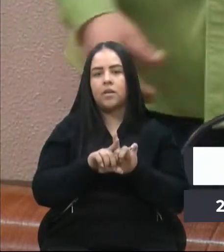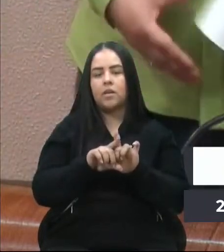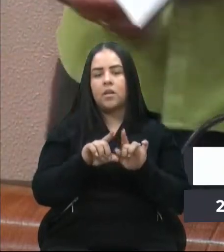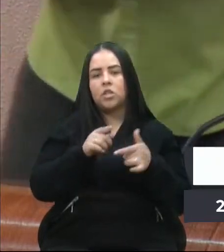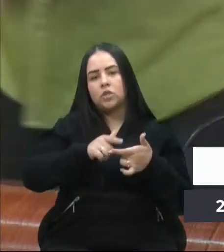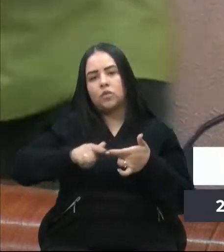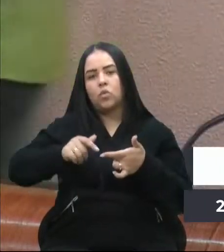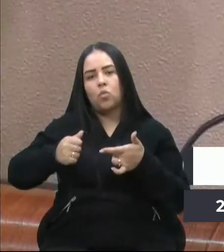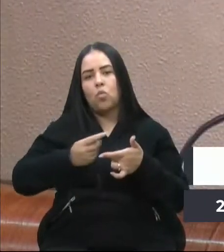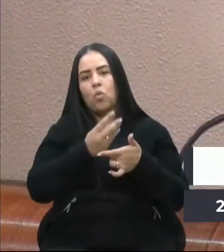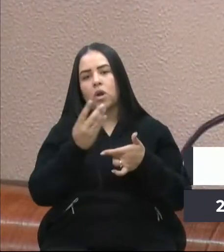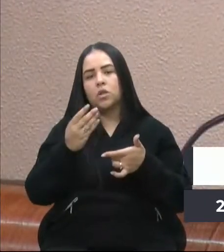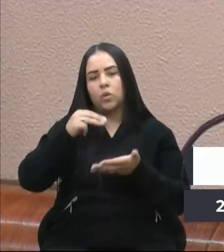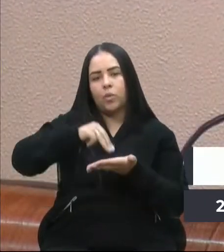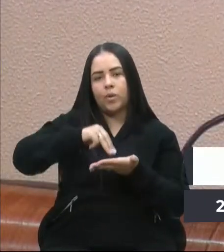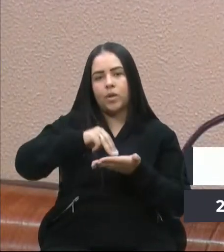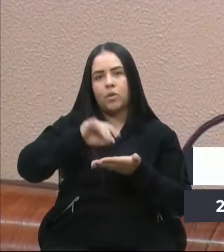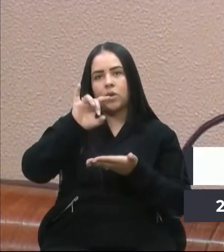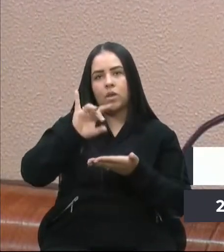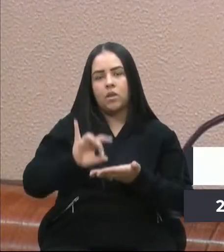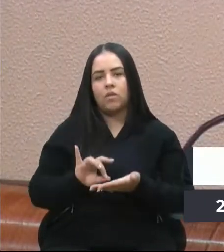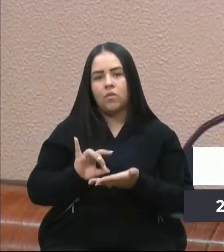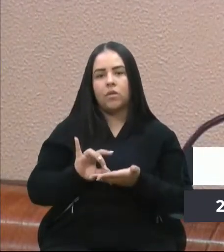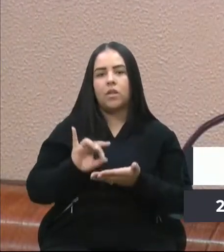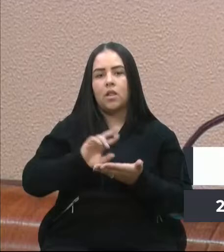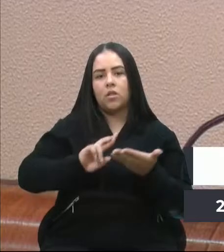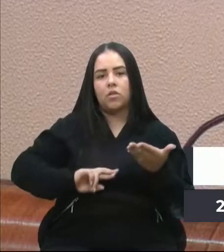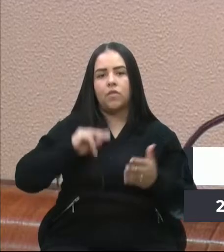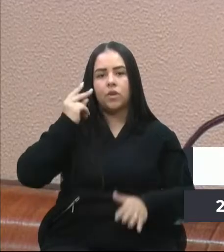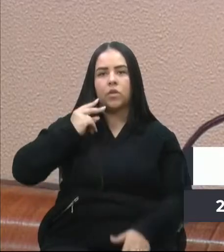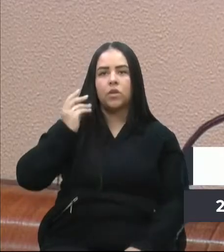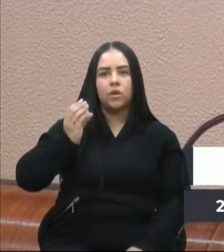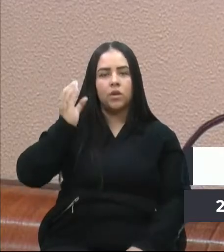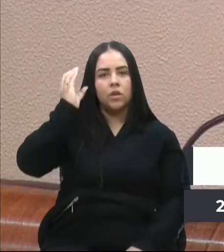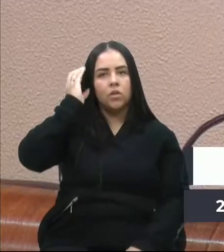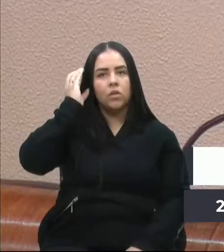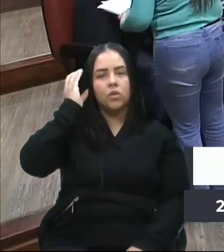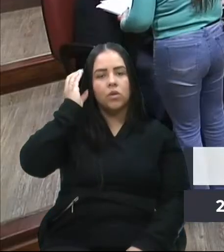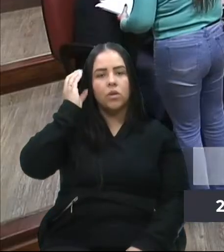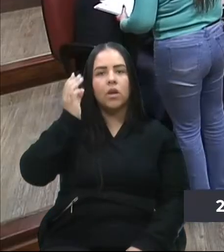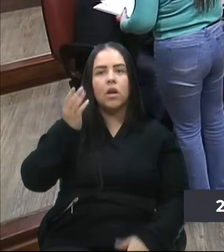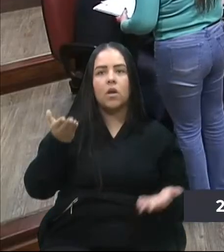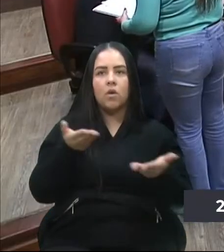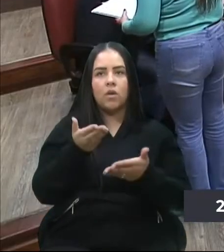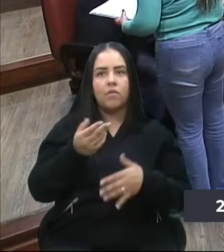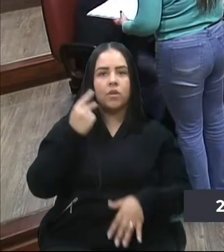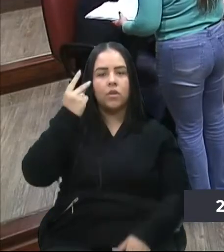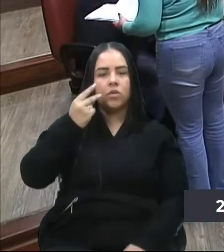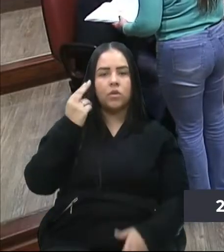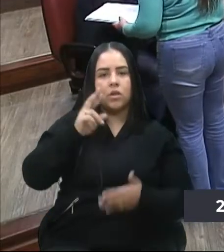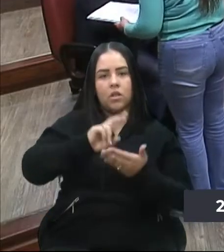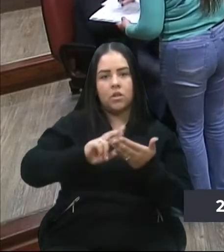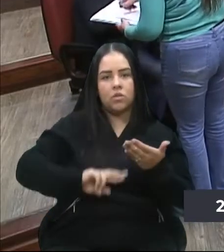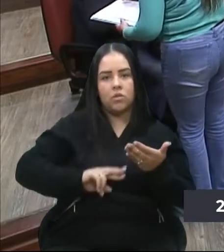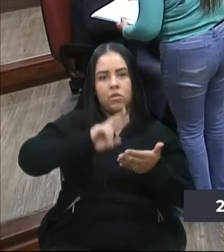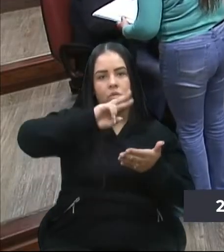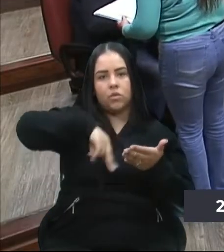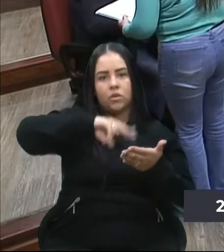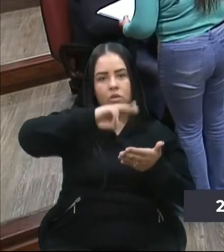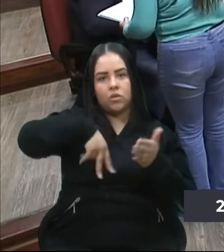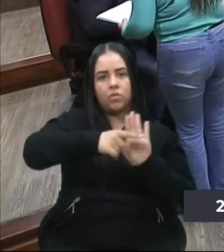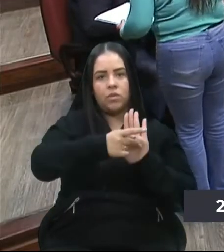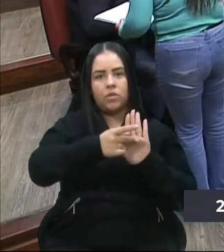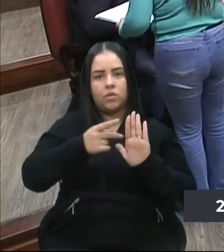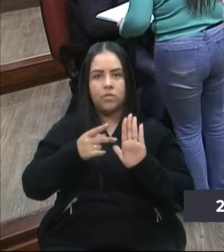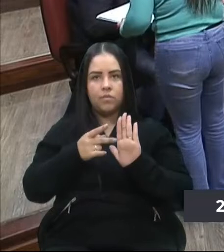cada prestação. Relator, vereador Olmir Cadori. Com a palavra, o relator para a leitura do